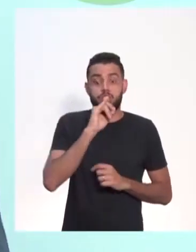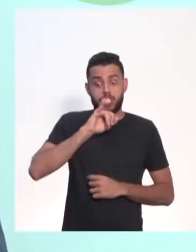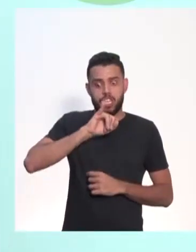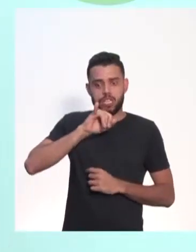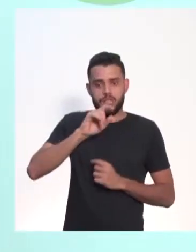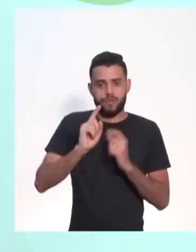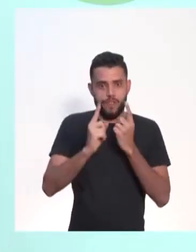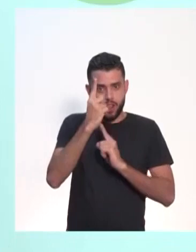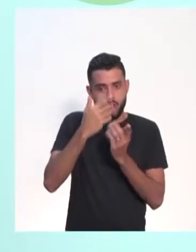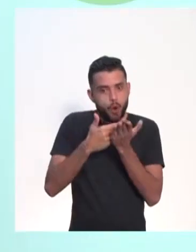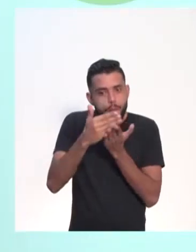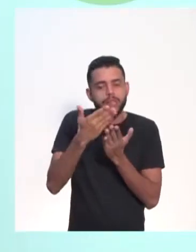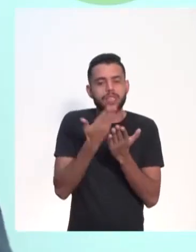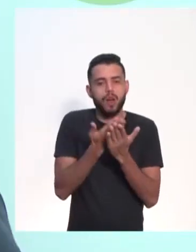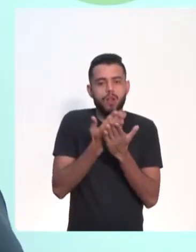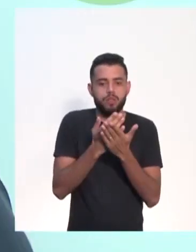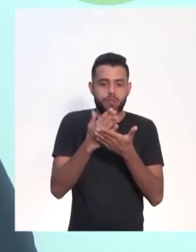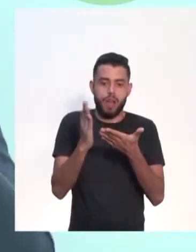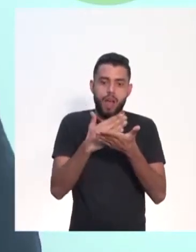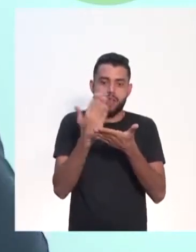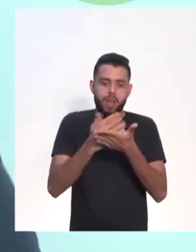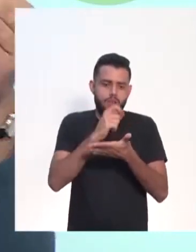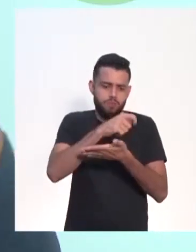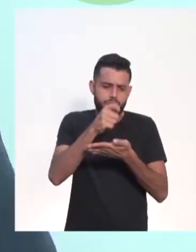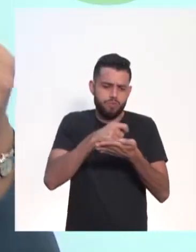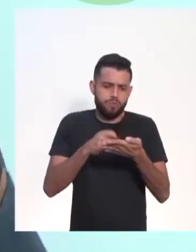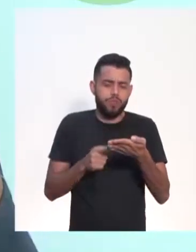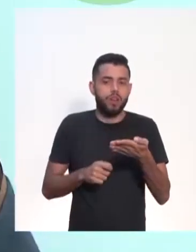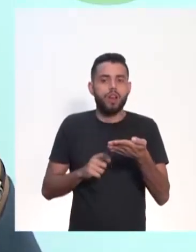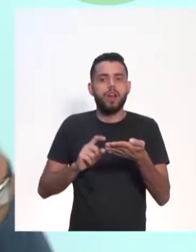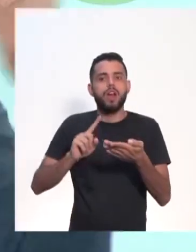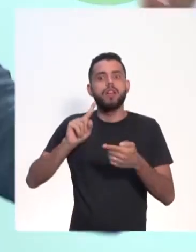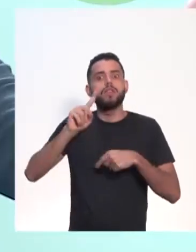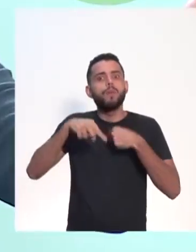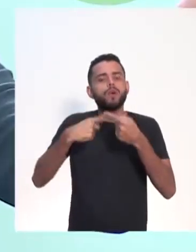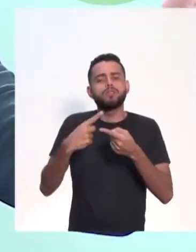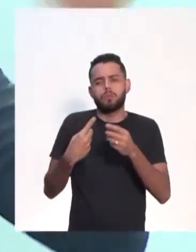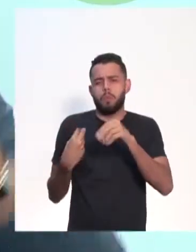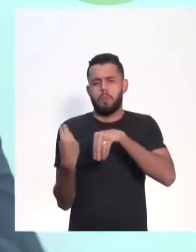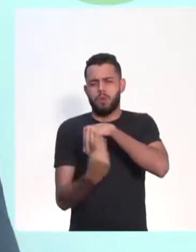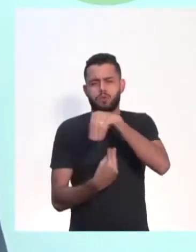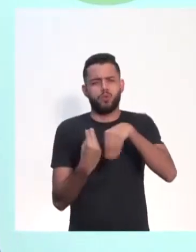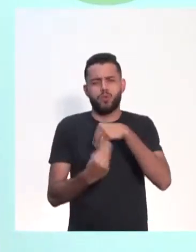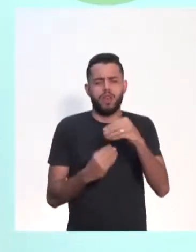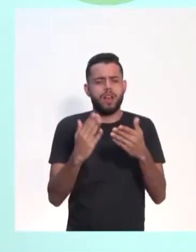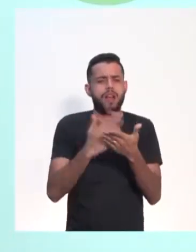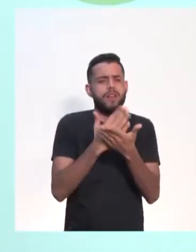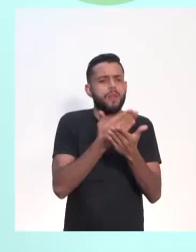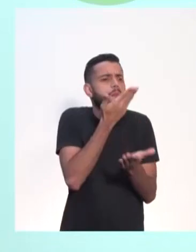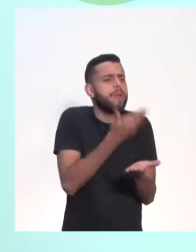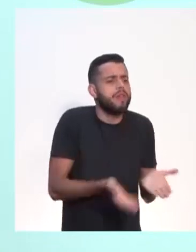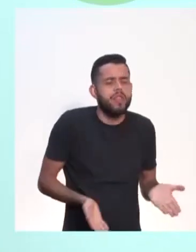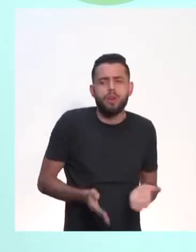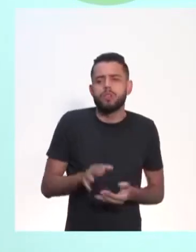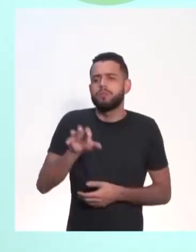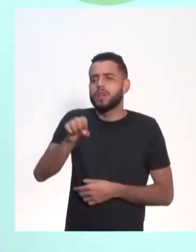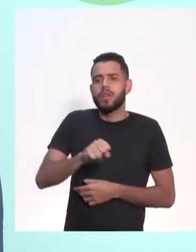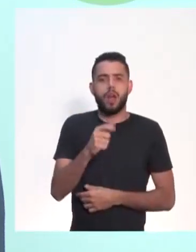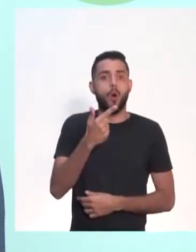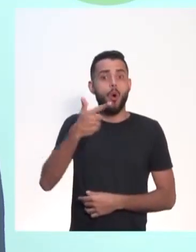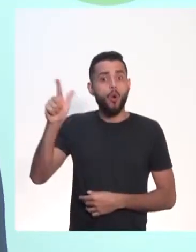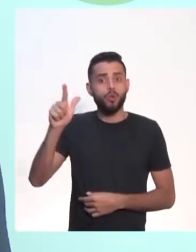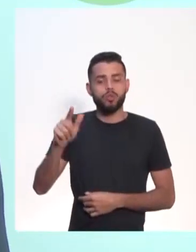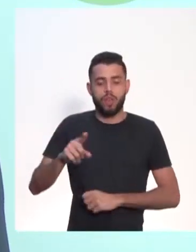longo do mesmo bimestre, ele começa as disciplinas todas trocadas? Ele perdeu aquele caderno, ele pegou um outro. Quando ele